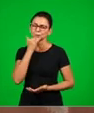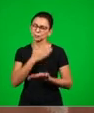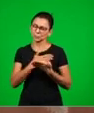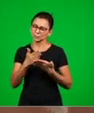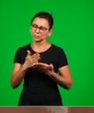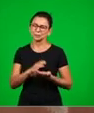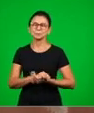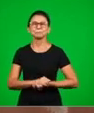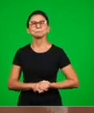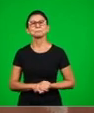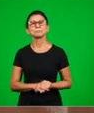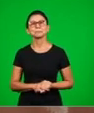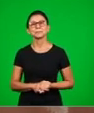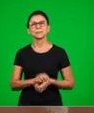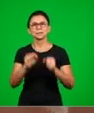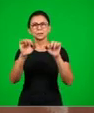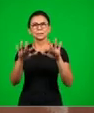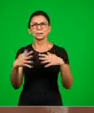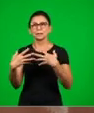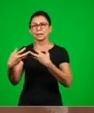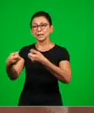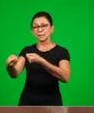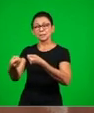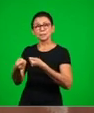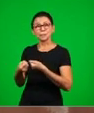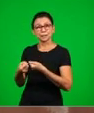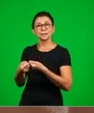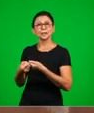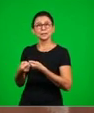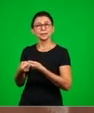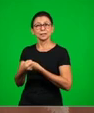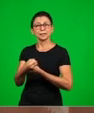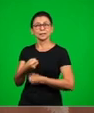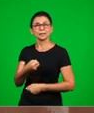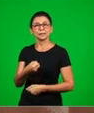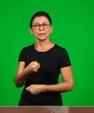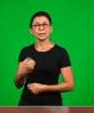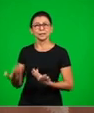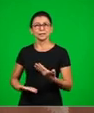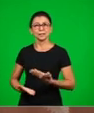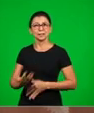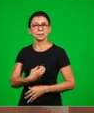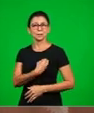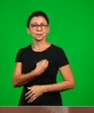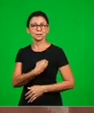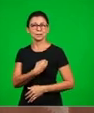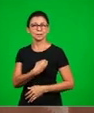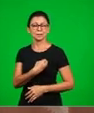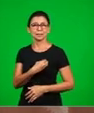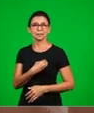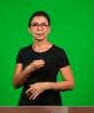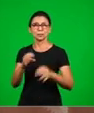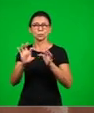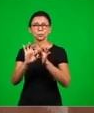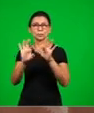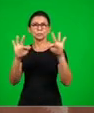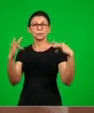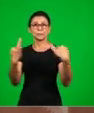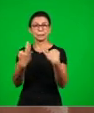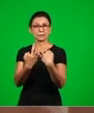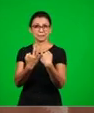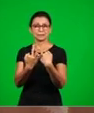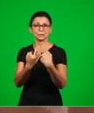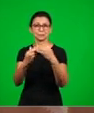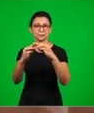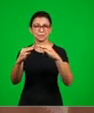a grande bênção que recebemos ali, com a presença desses irmãos e a participação naquela reunião de Unidos em Família. Hoje